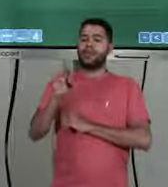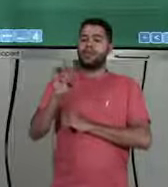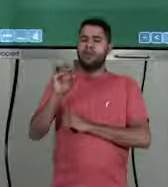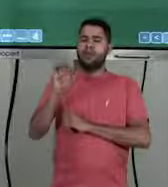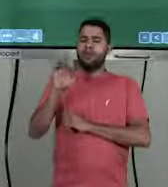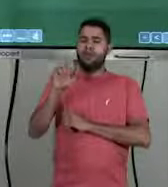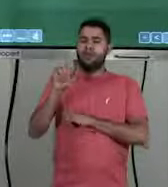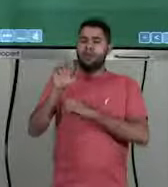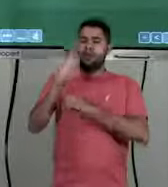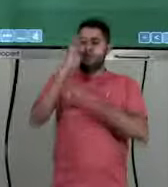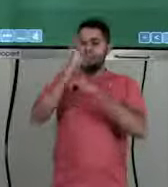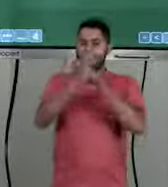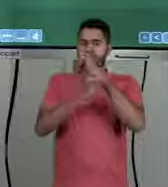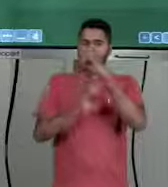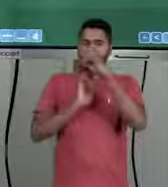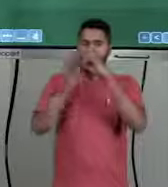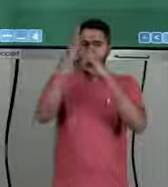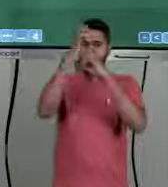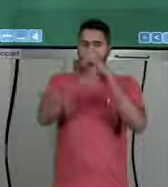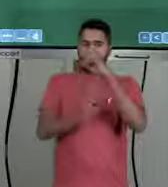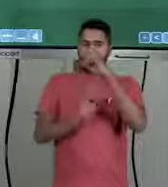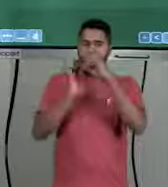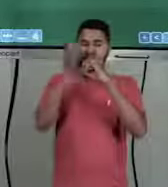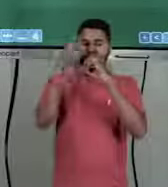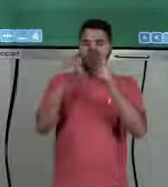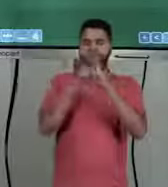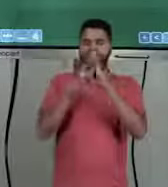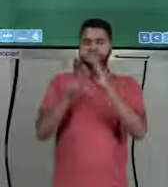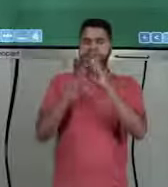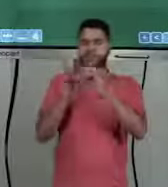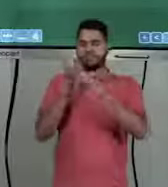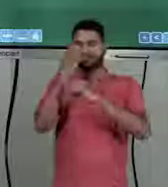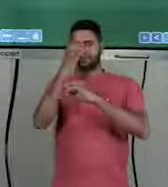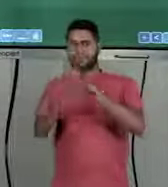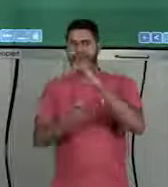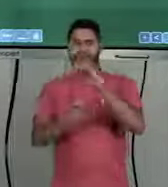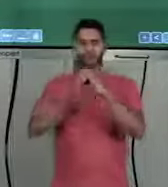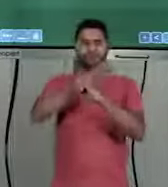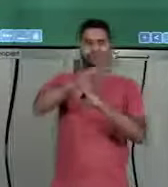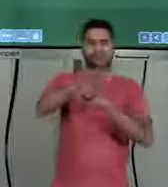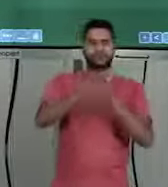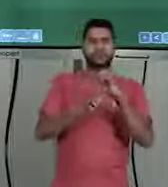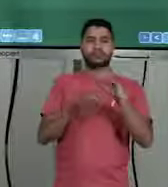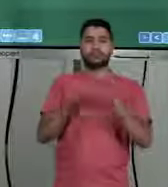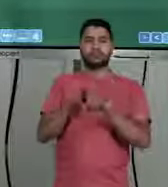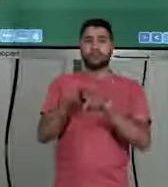a passagem desses elétrons de um átomo para